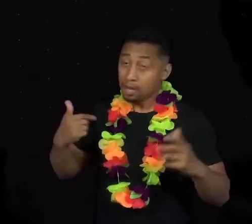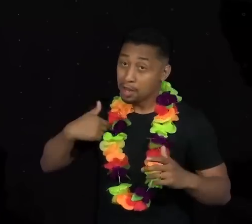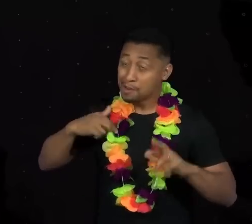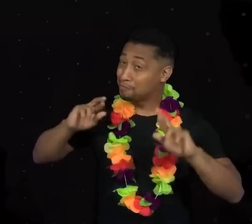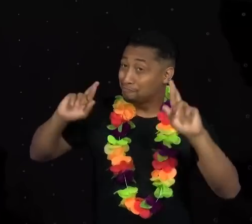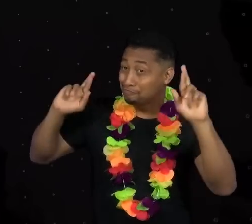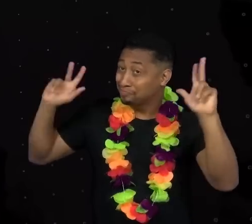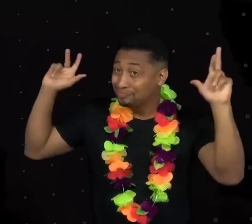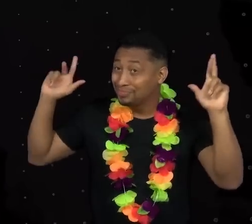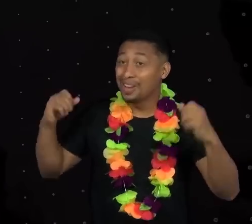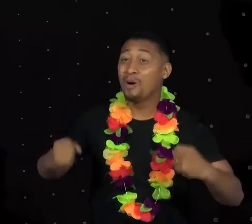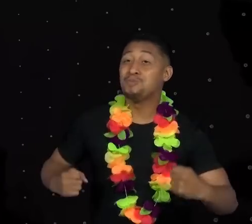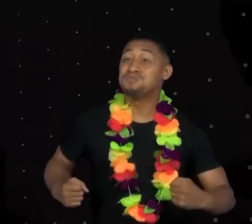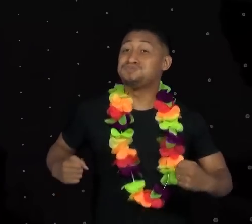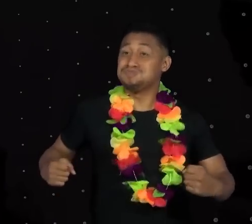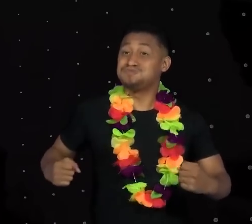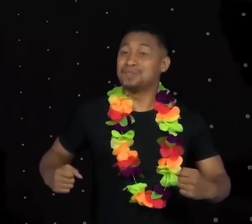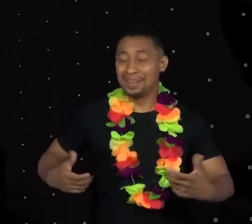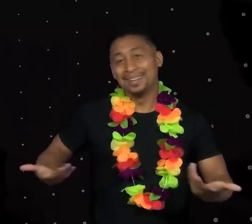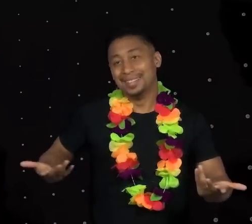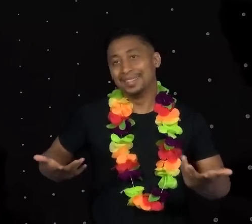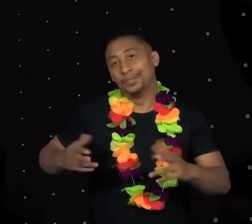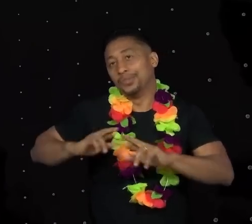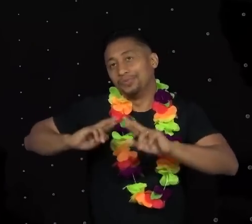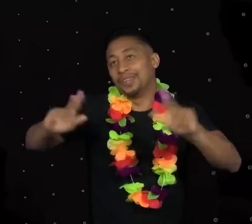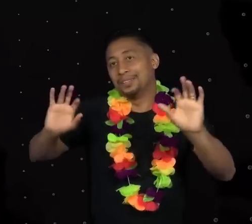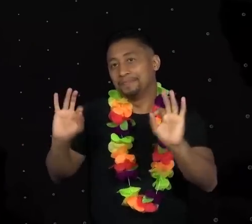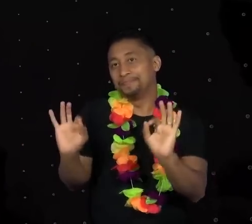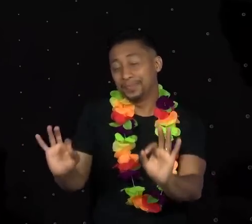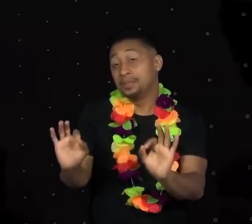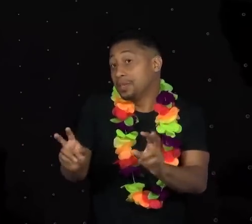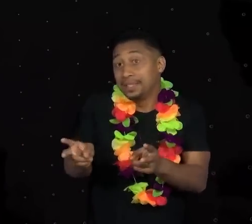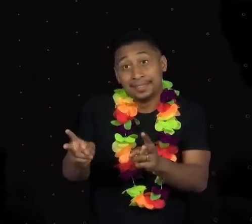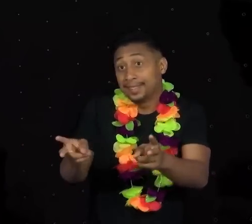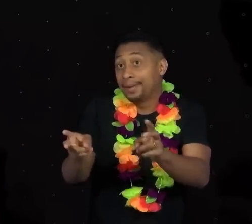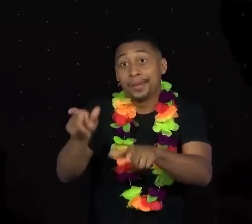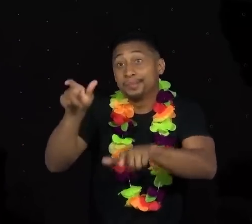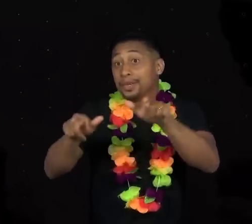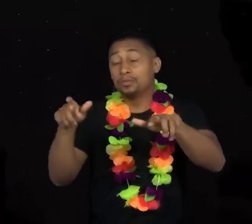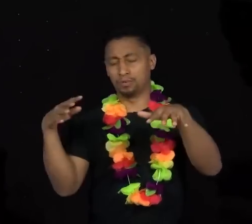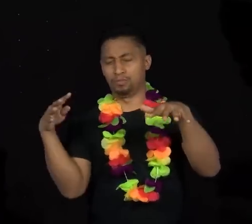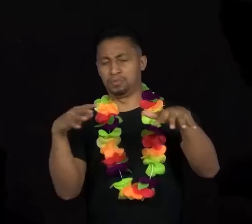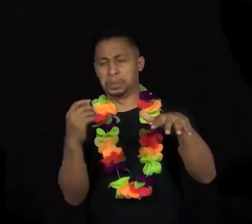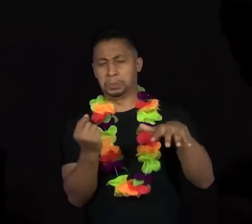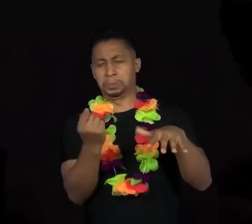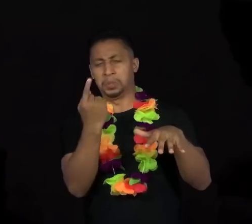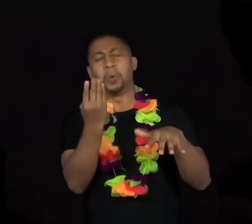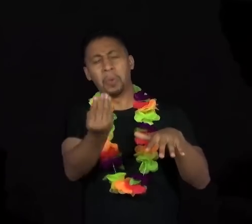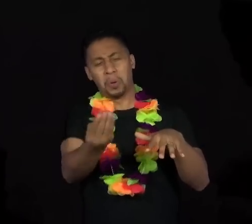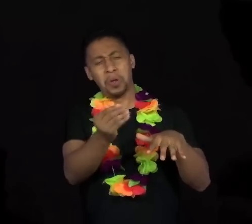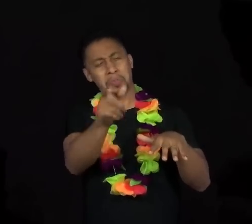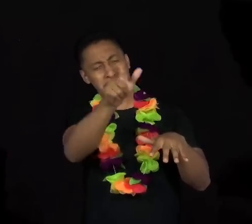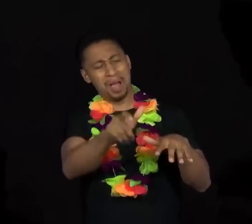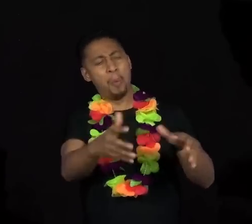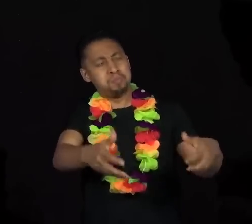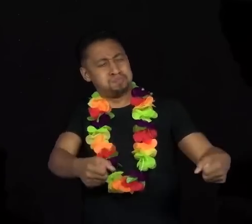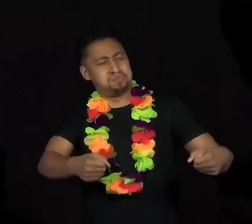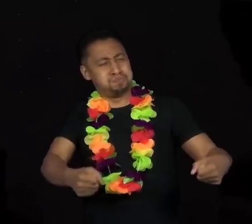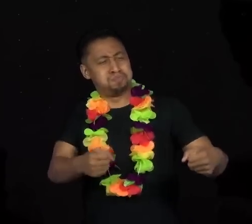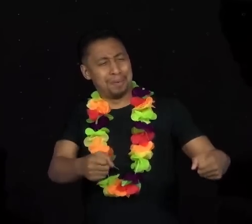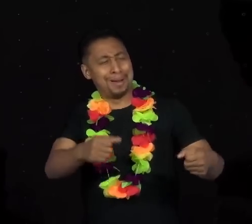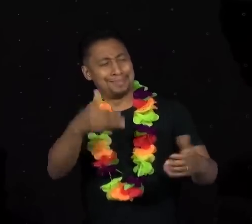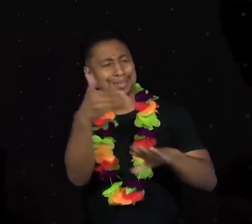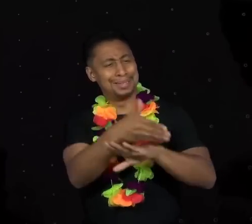completamente fora do que as pessoas esperam. Eu sou fora da curva. Sempre tem uma parcela de pessoas que acham um absurdo uma mulher como eu estar